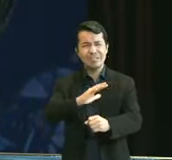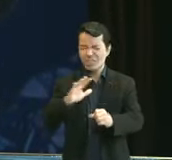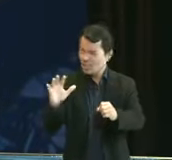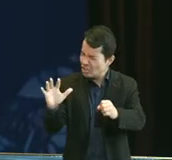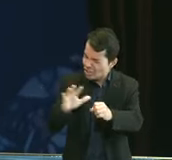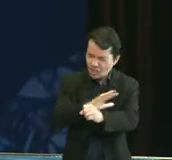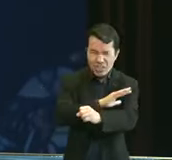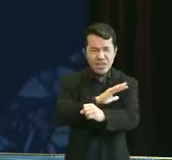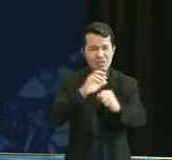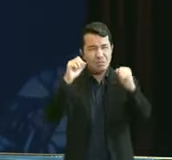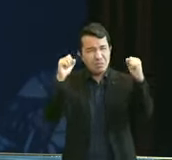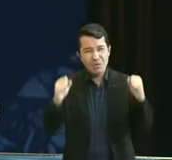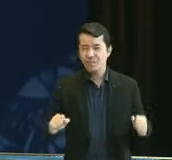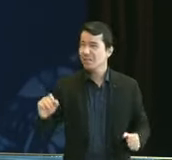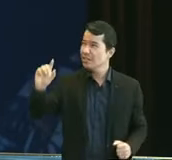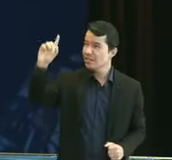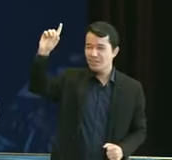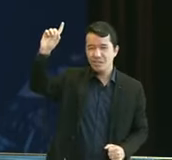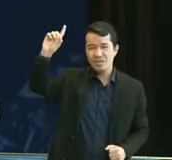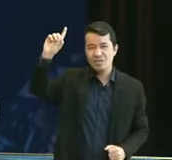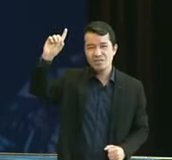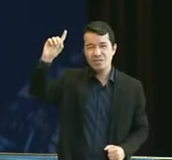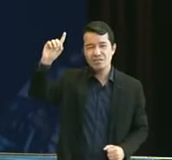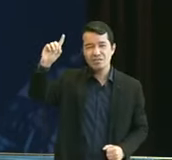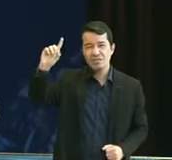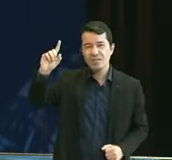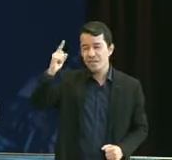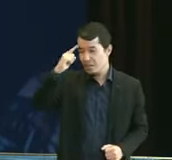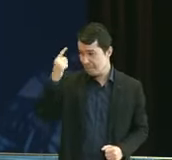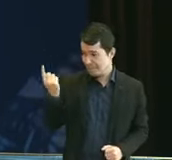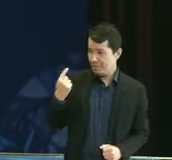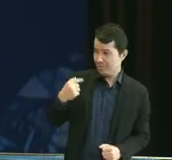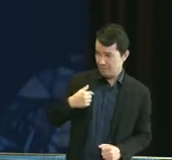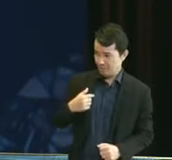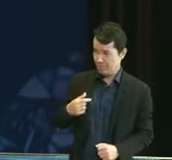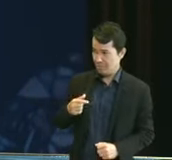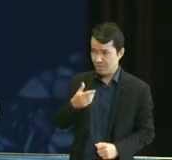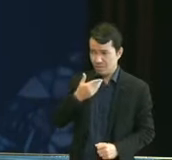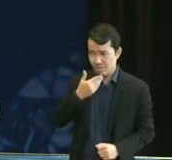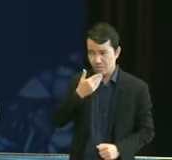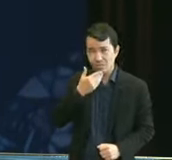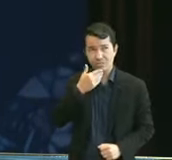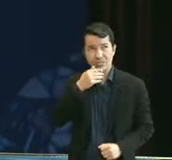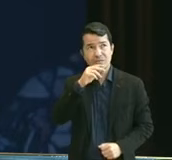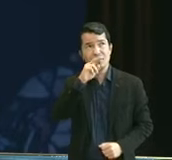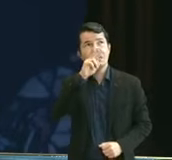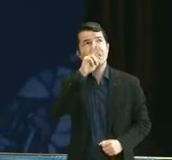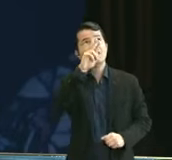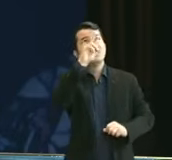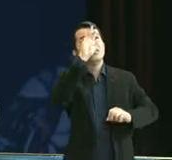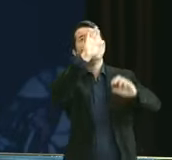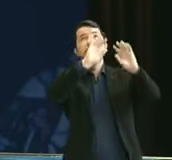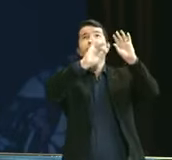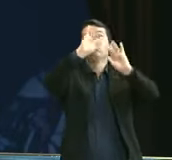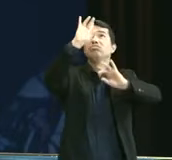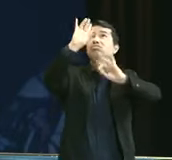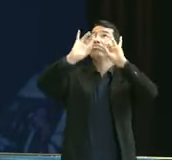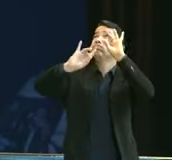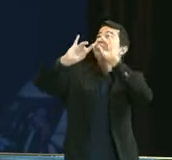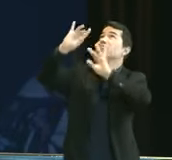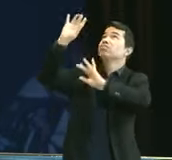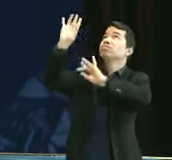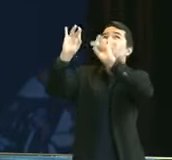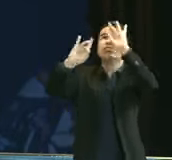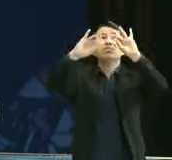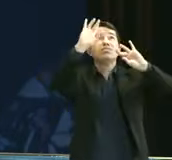me fez contar as estrelas. serviu a minha mesa com a provisão